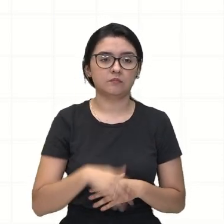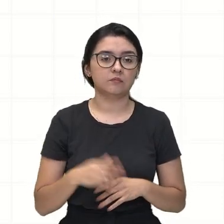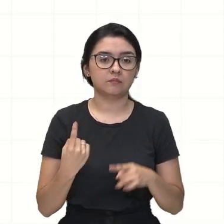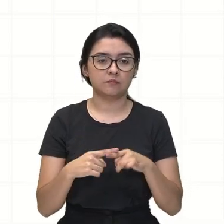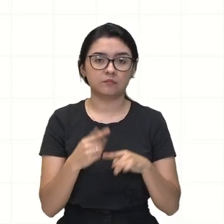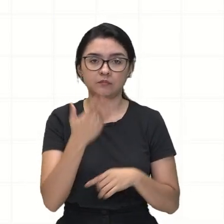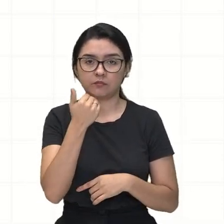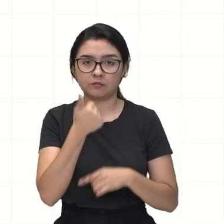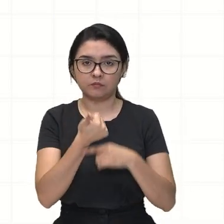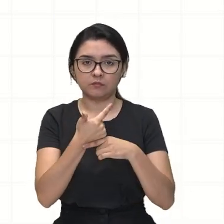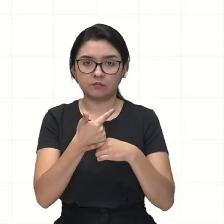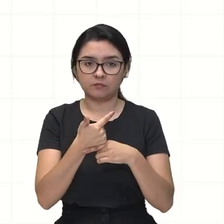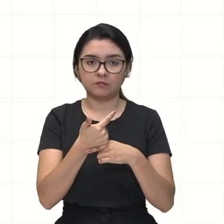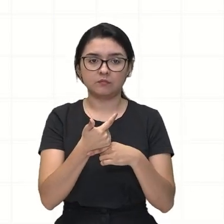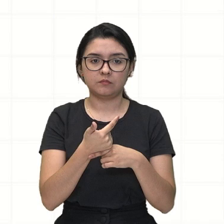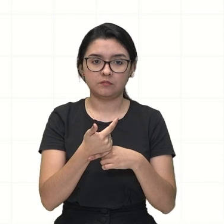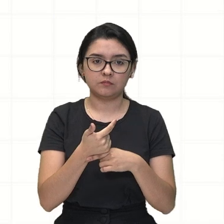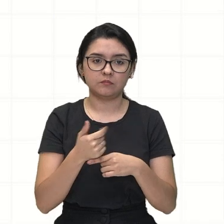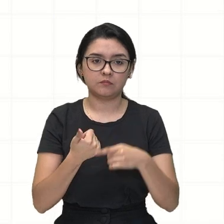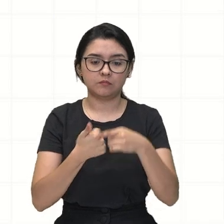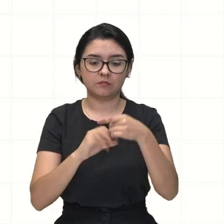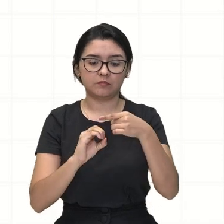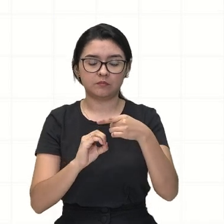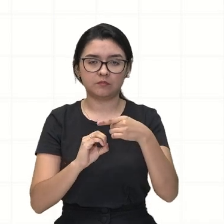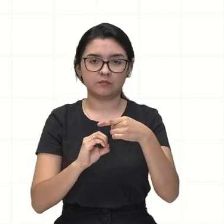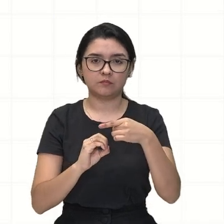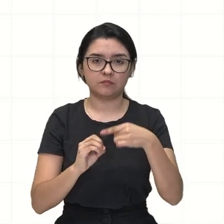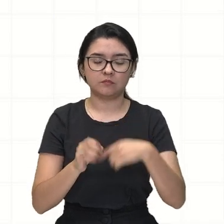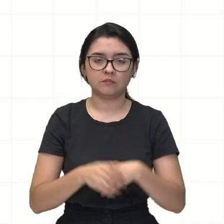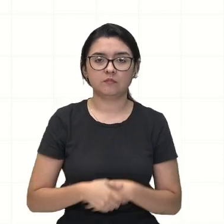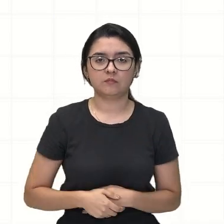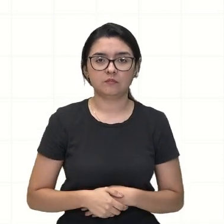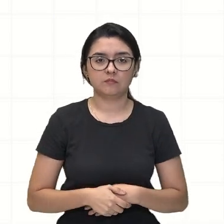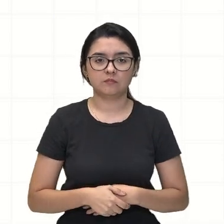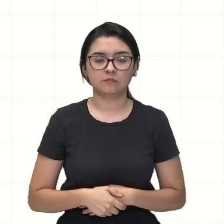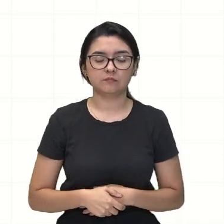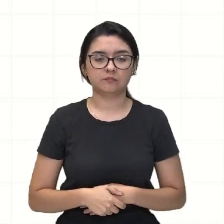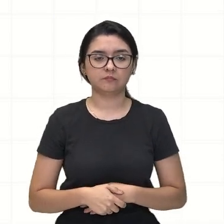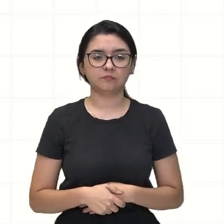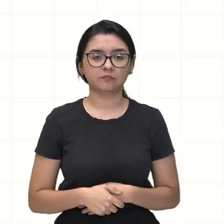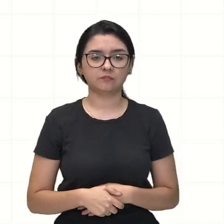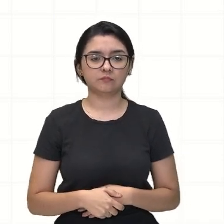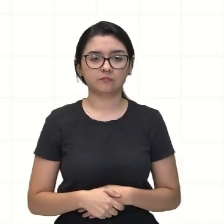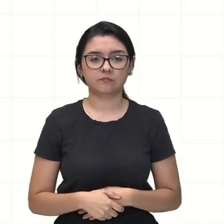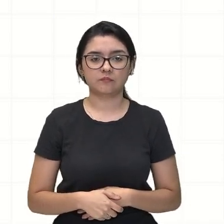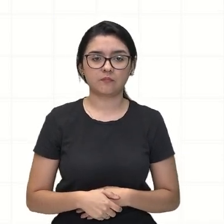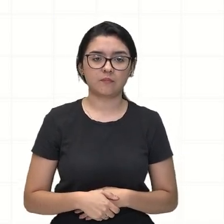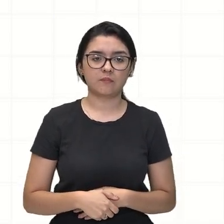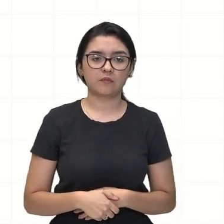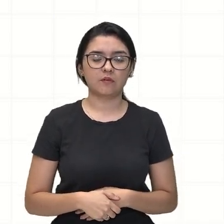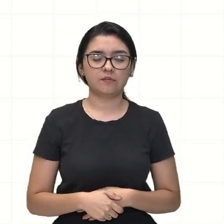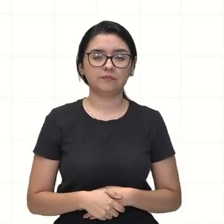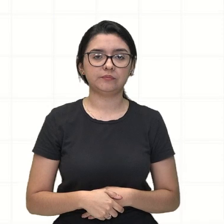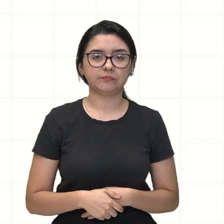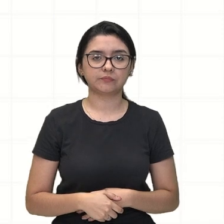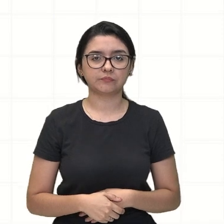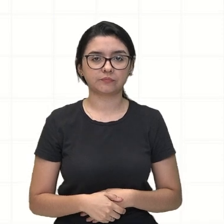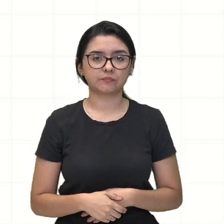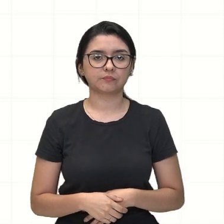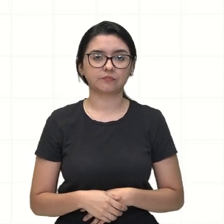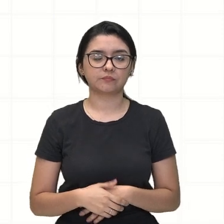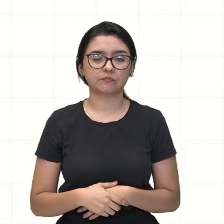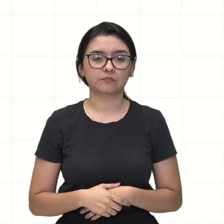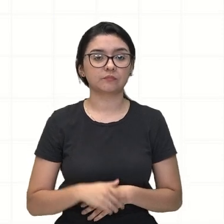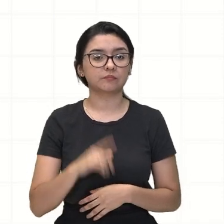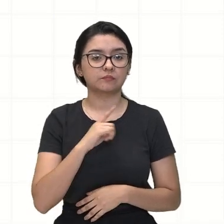12 de barra de chocolate que foi dividida em 10 partes, beleza? Tem